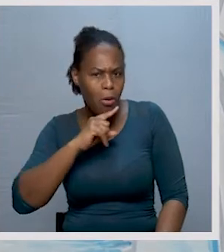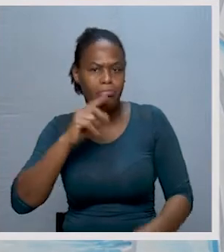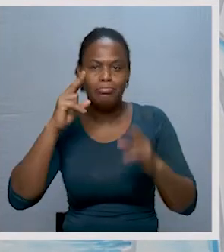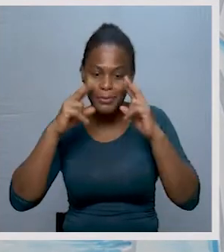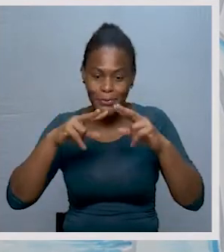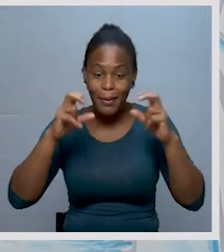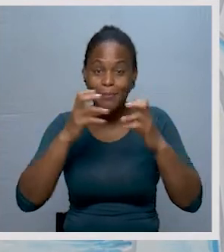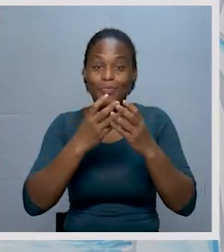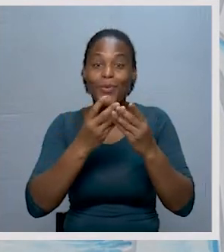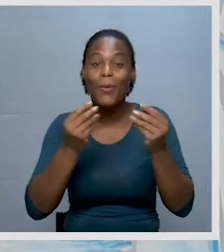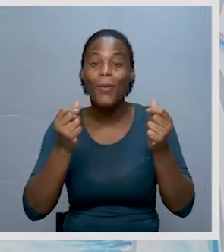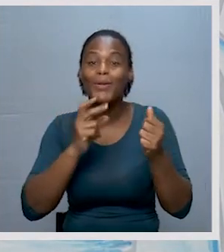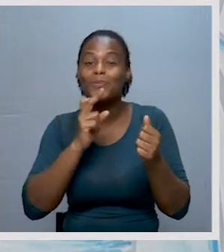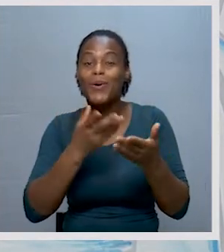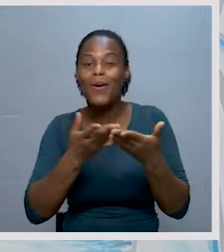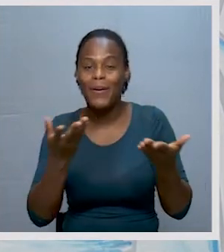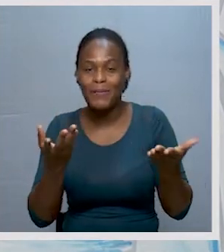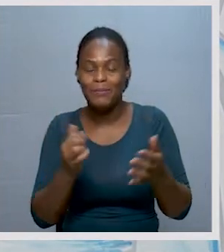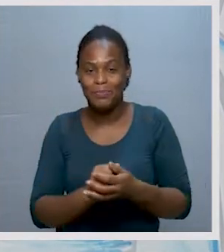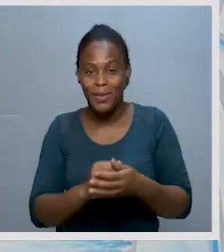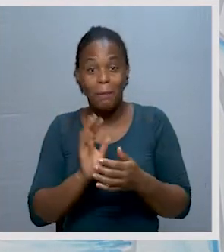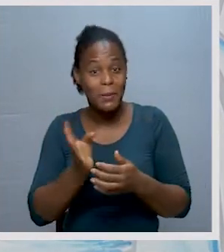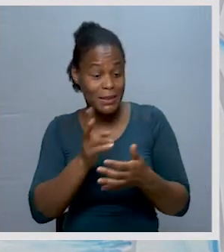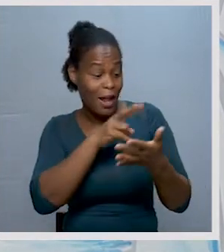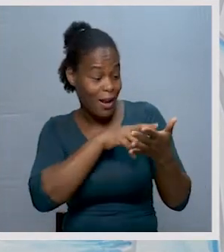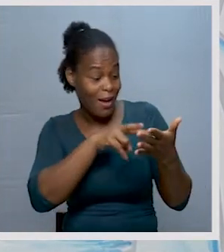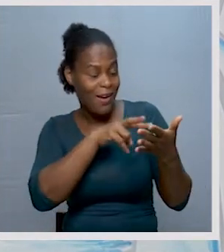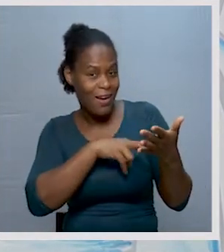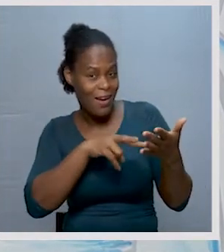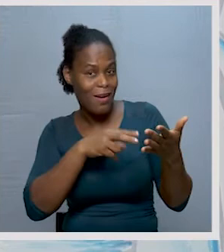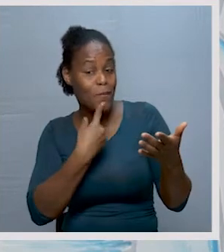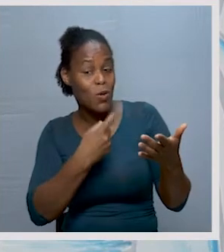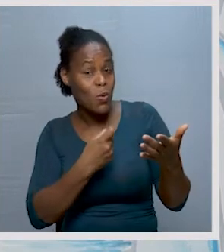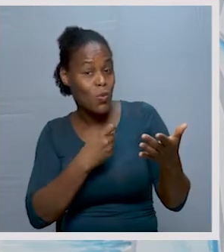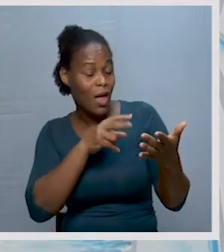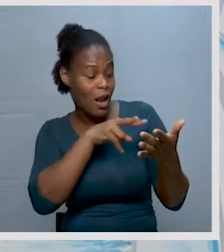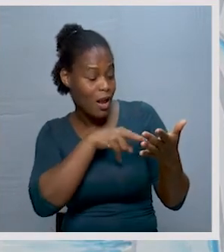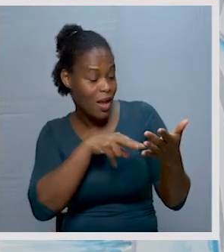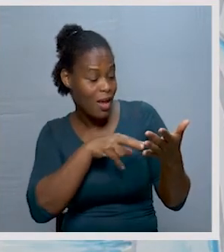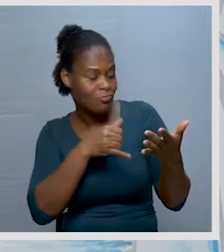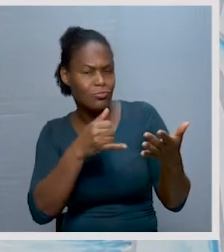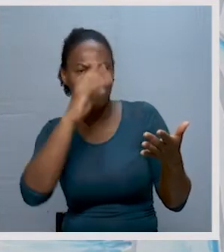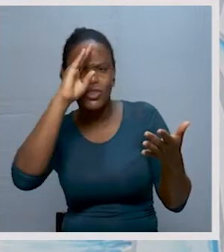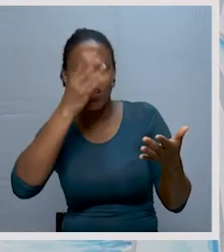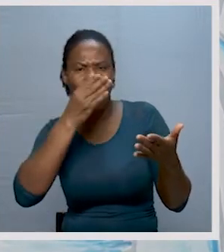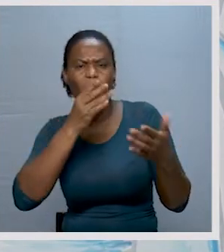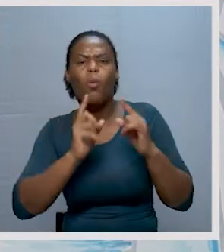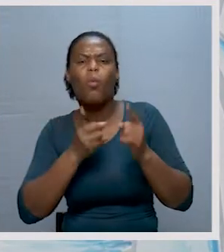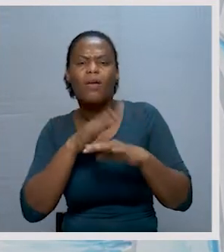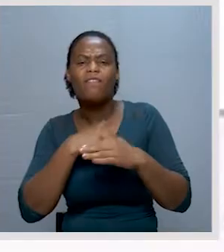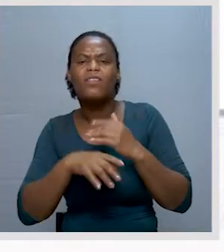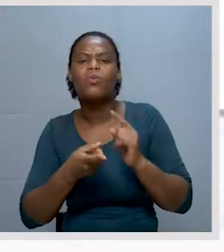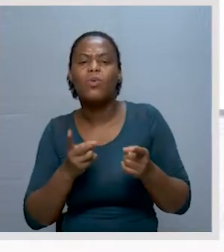a solução. Então, vamos a isso. Temos que ler, é claro, a pergunta para podermos saber o que é que vamos